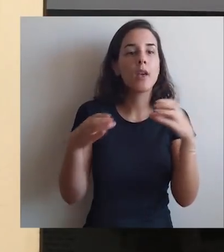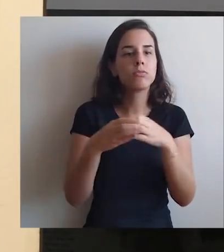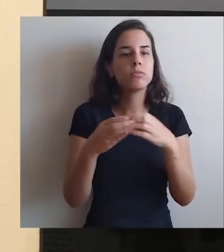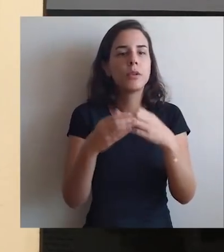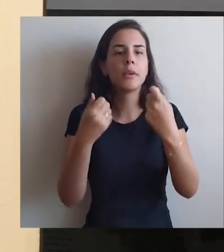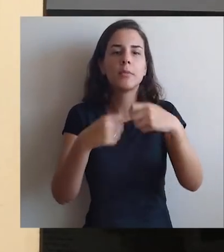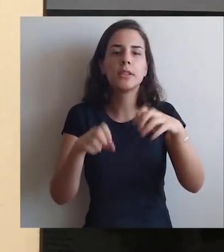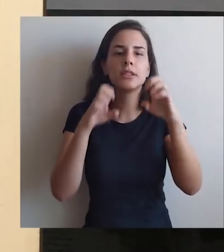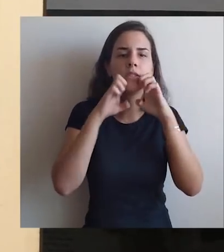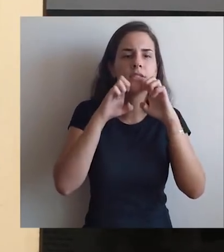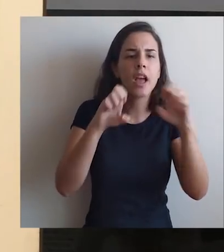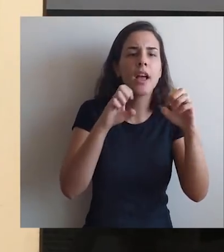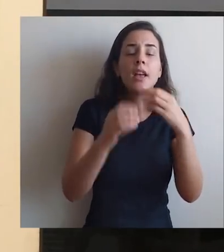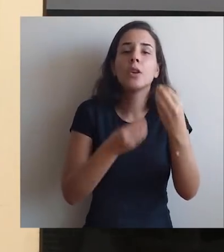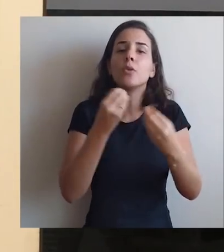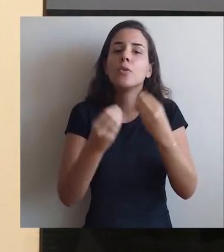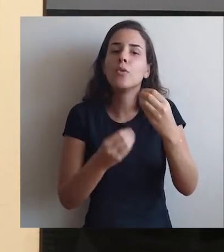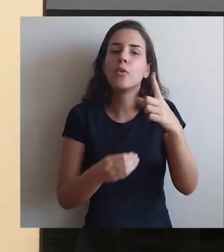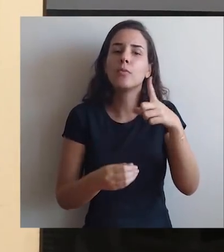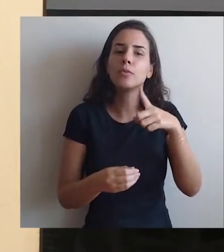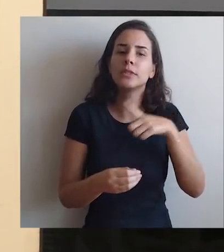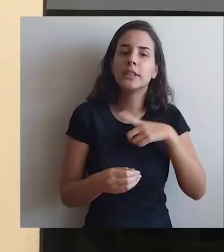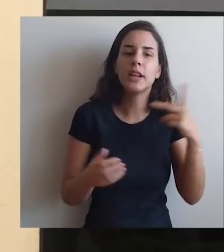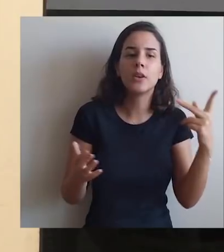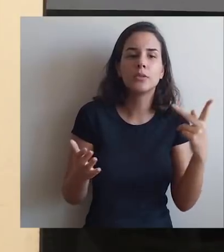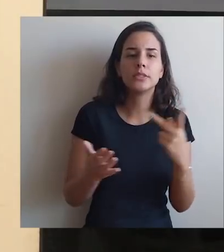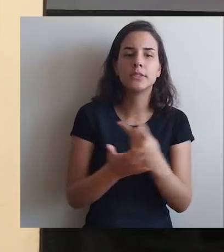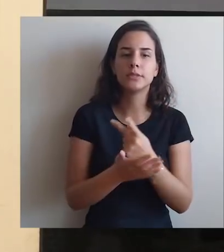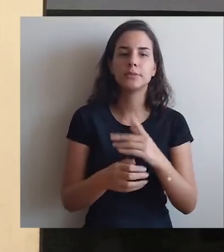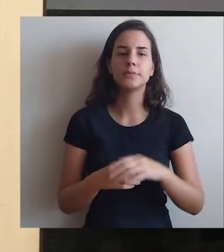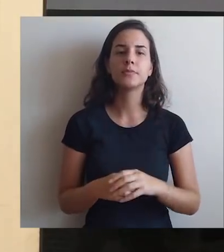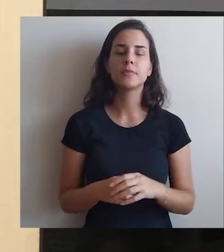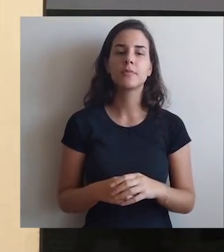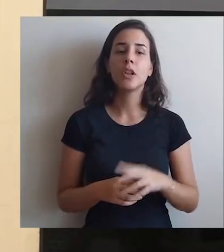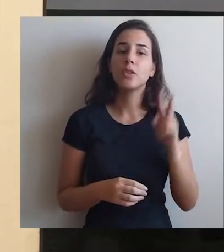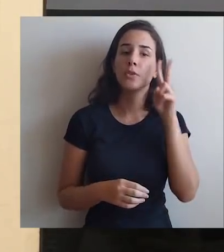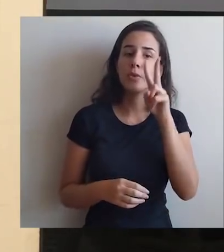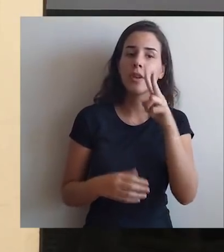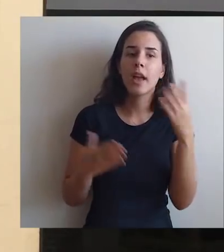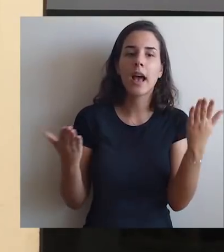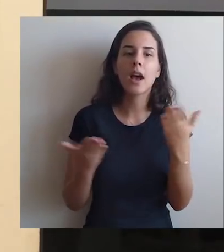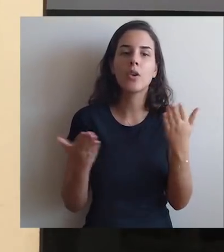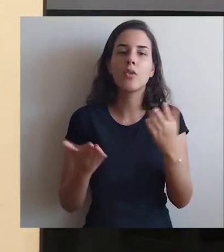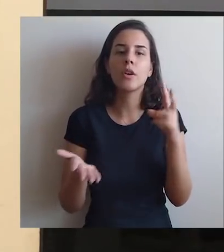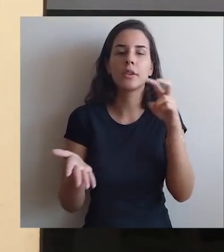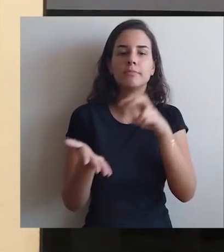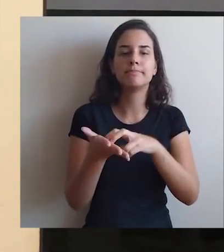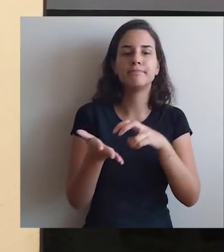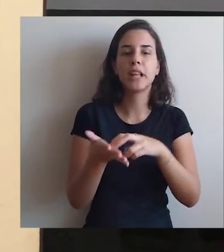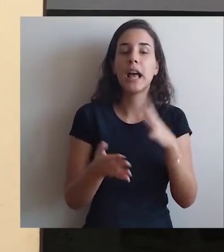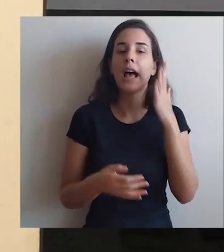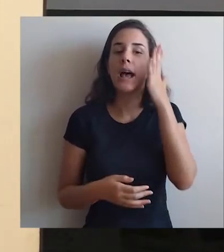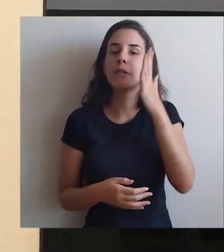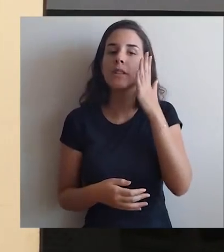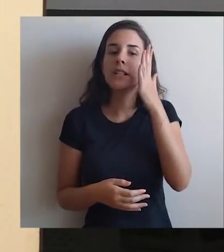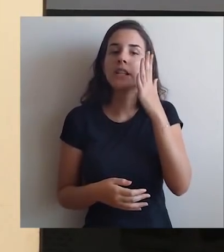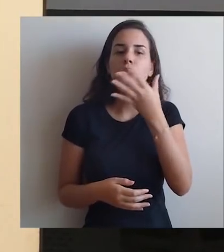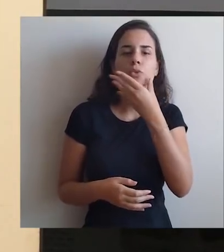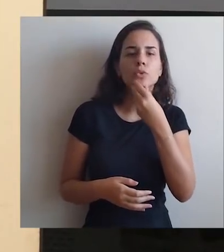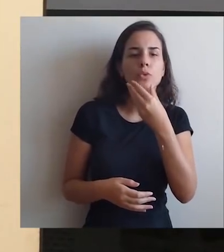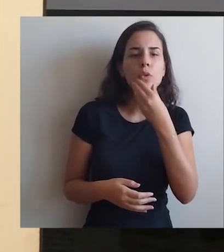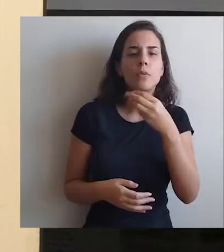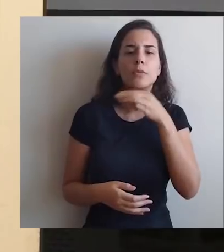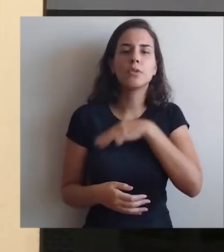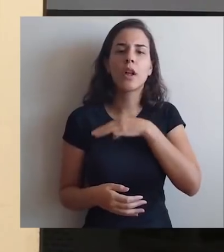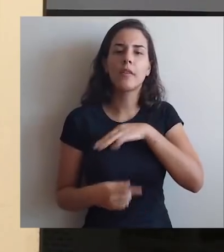grupo específico que nós precisamos evangelizar? E como isso tem acontecido entre as nações? Nós vamos ouvir agora